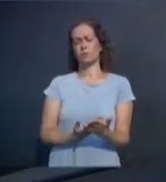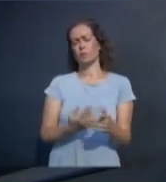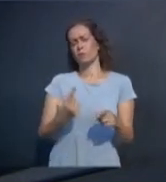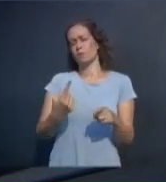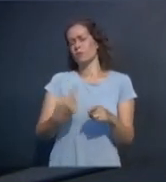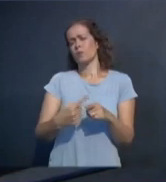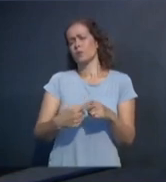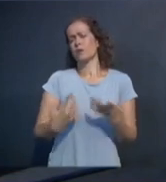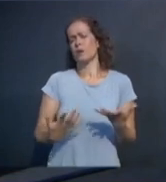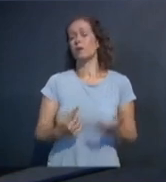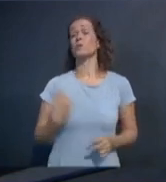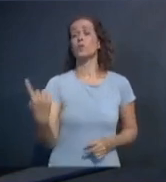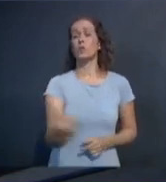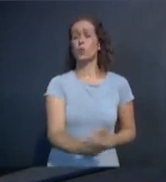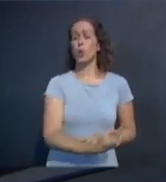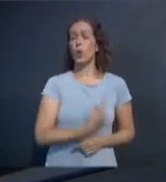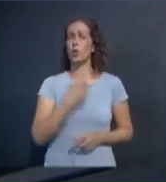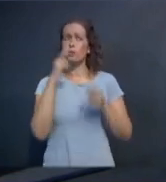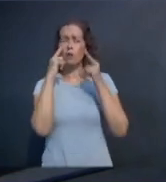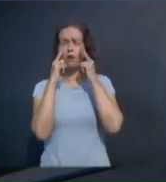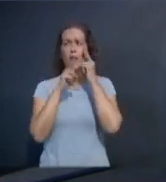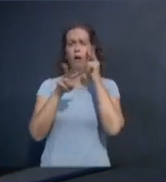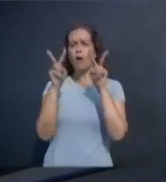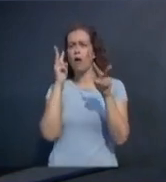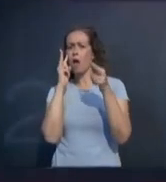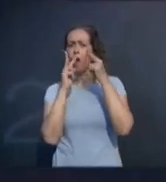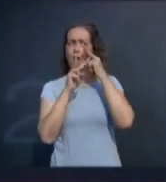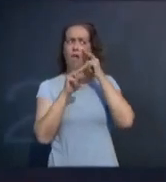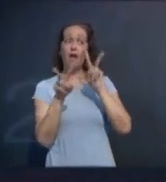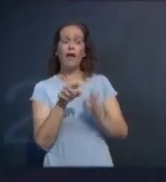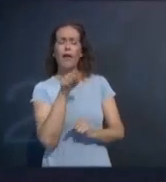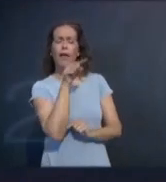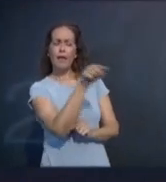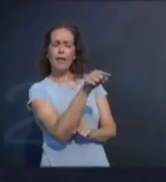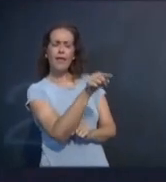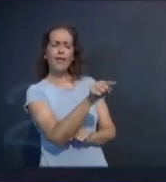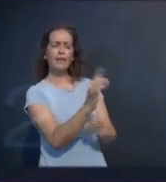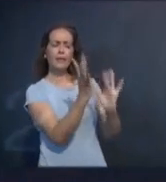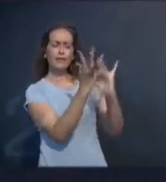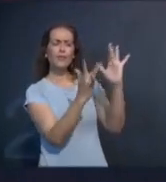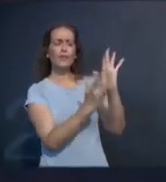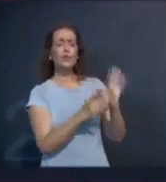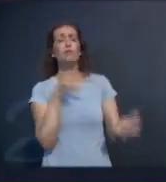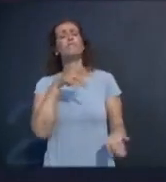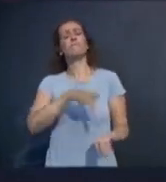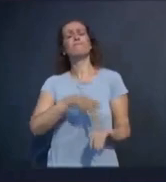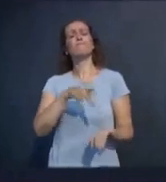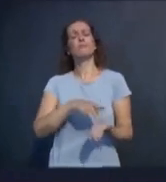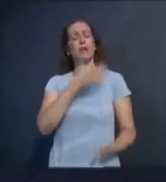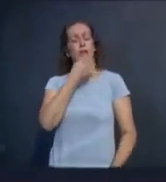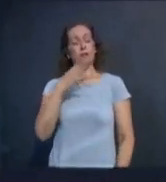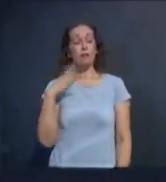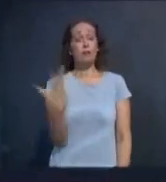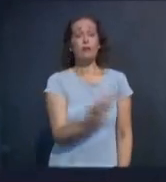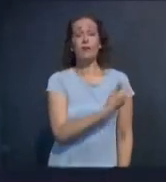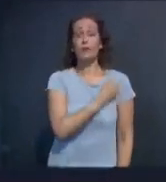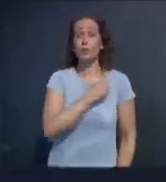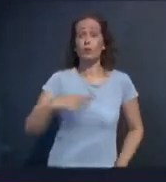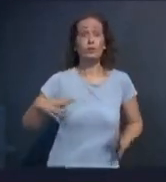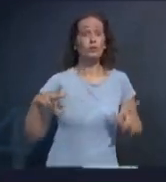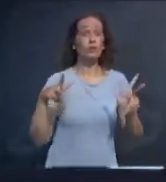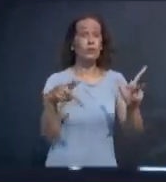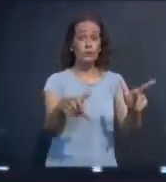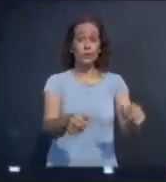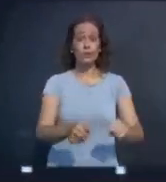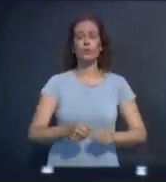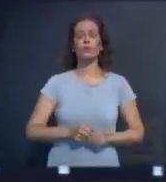temos ouvido e sabemos que este é verdadeiramente o Salvador do mundo. Já agora não é